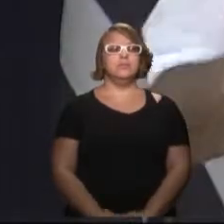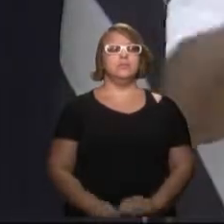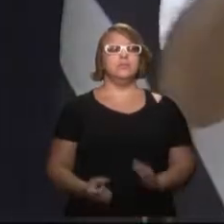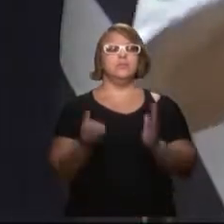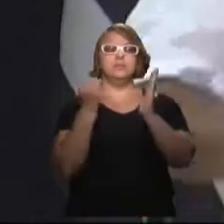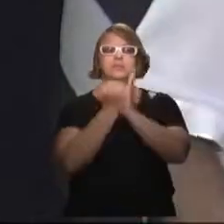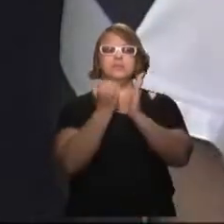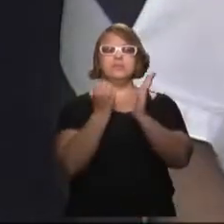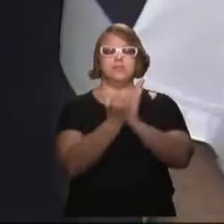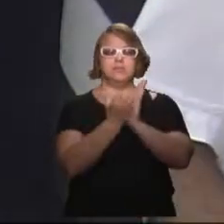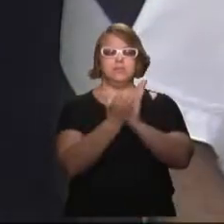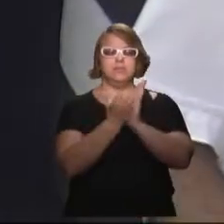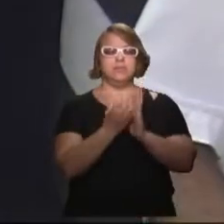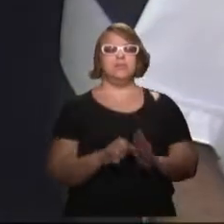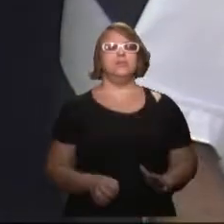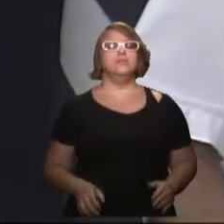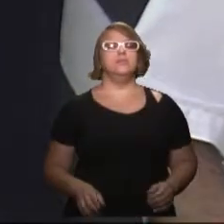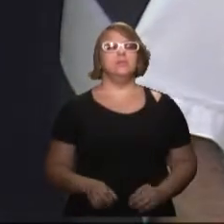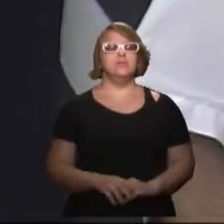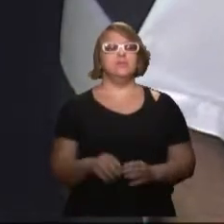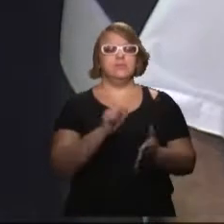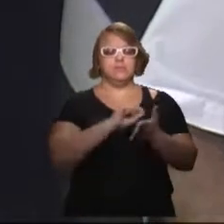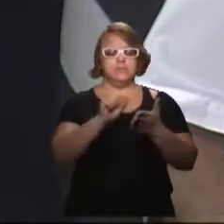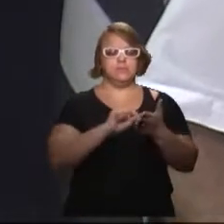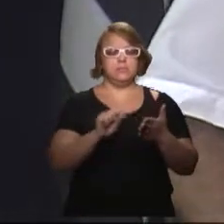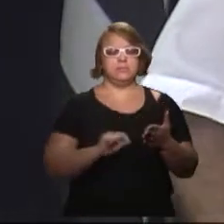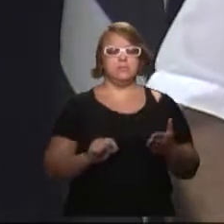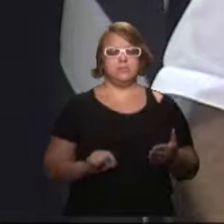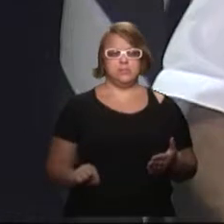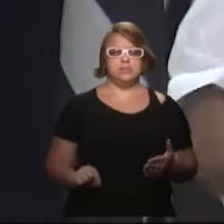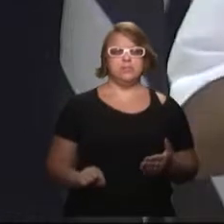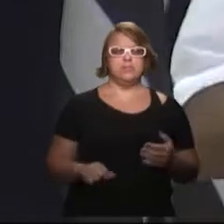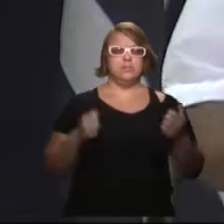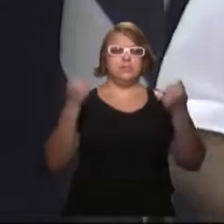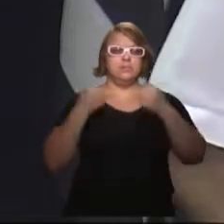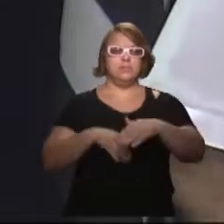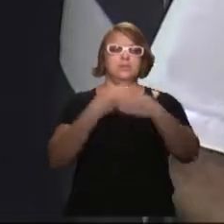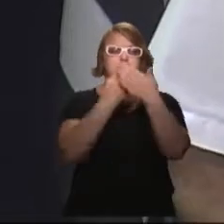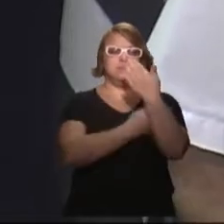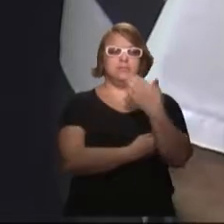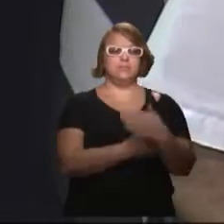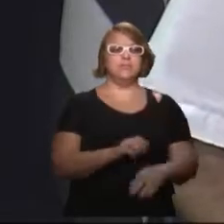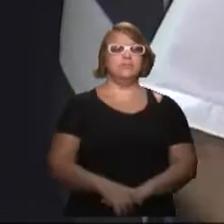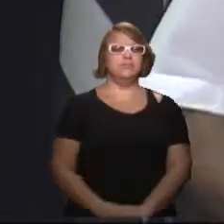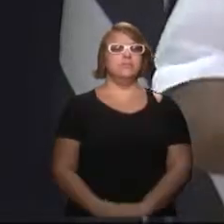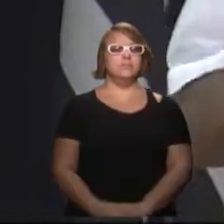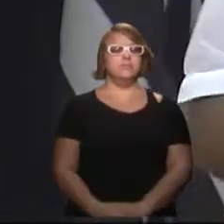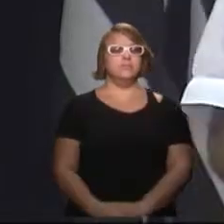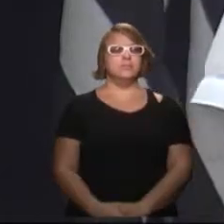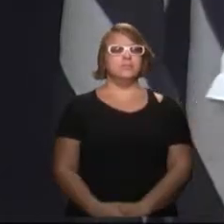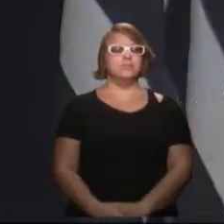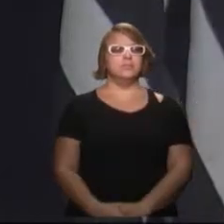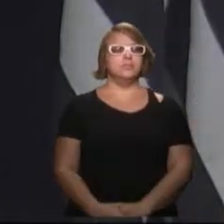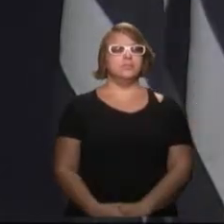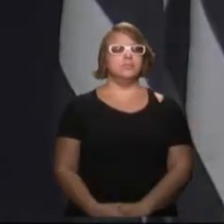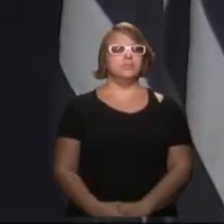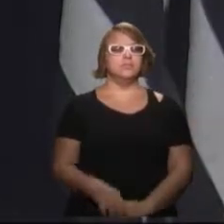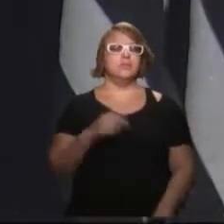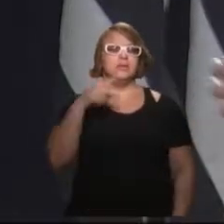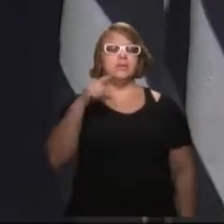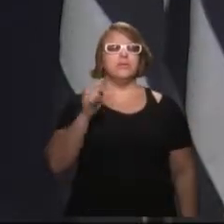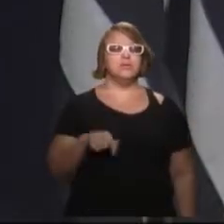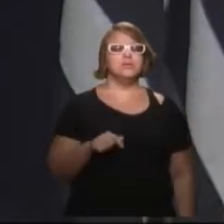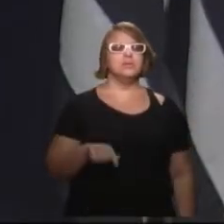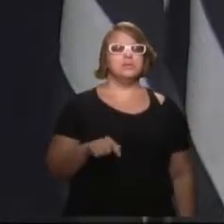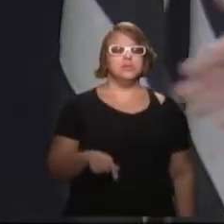inscrição e aí ia concorrer de uma forma democrática. Então, presidente, são essas minhas considerações. Quero realçar aqui meu compromisso em